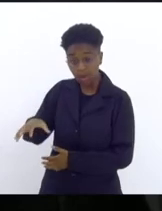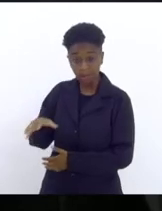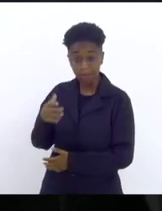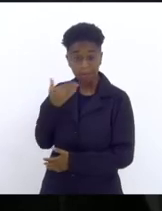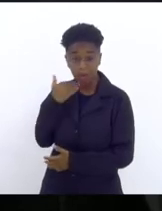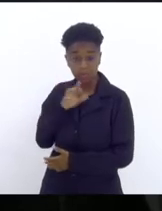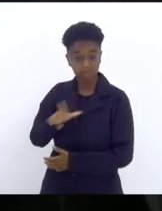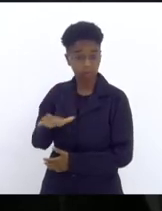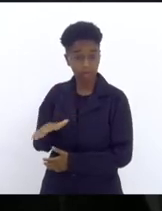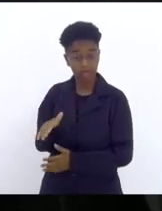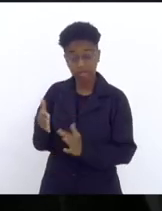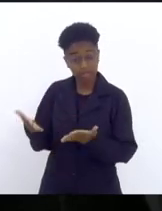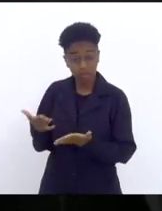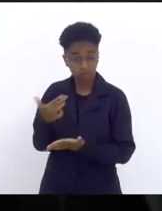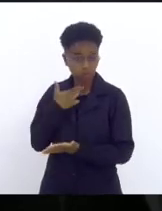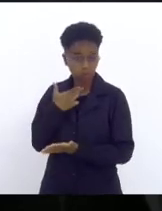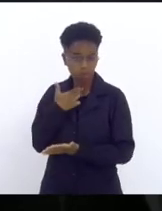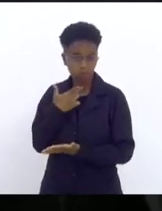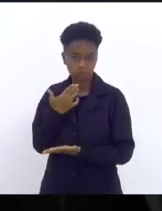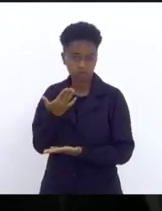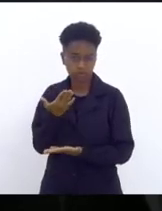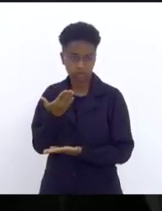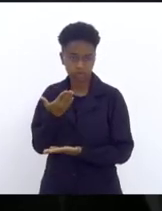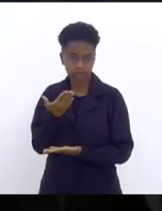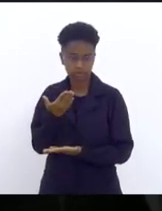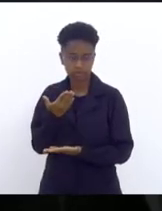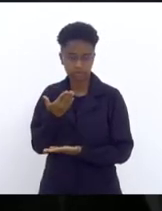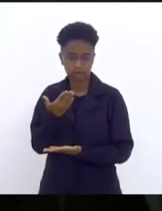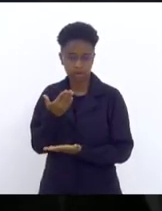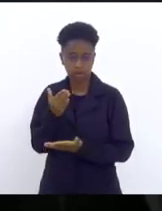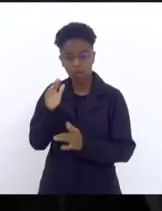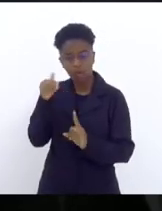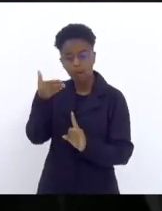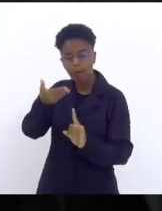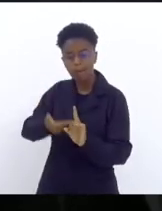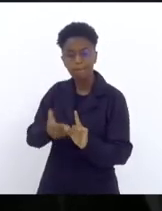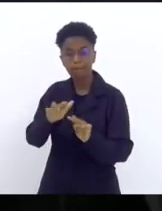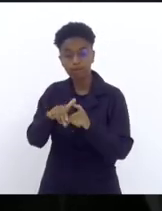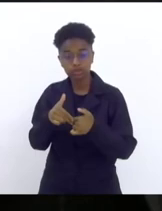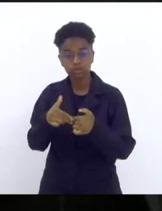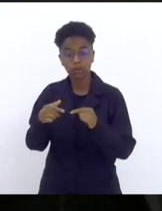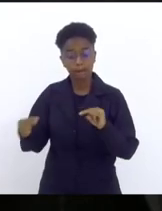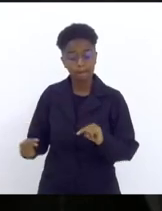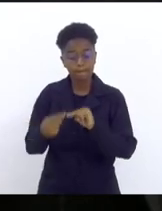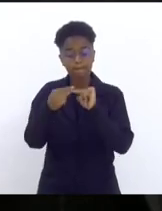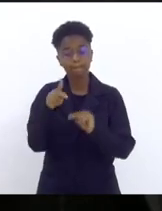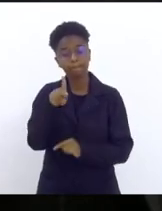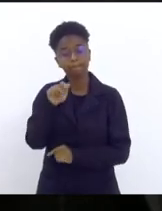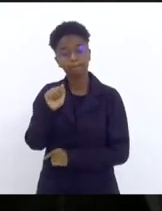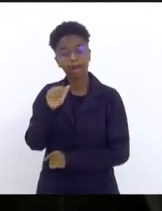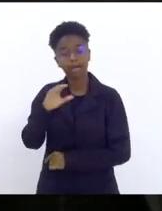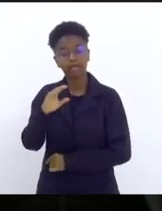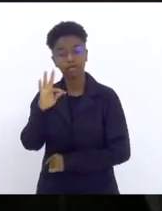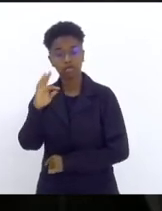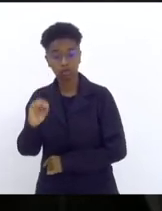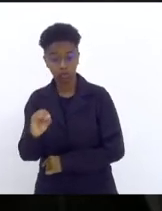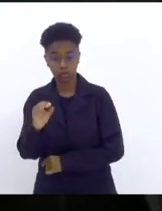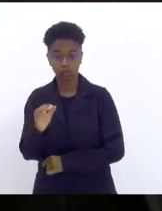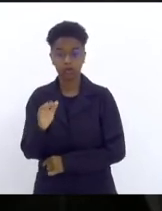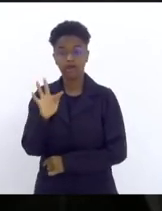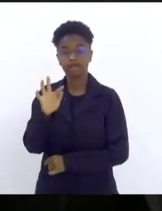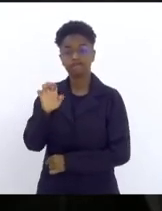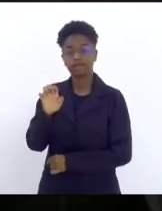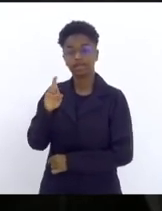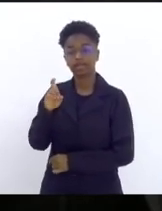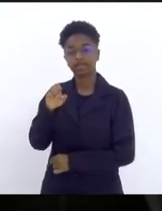não deveria em homenagem ao pacto federativo tá fixando